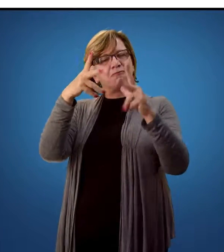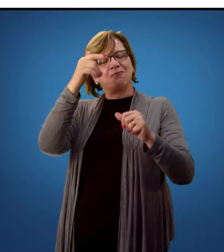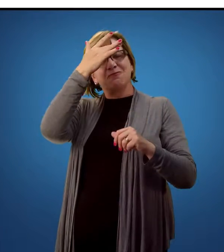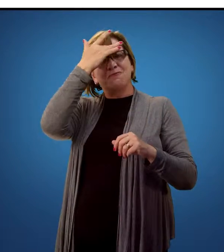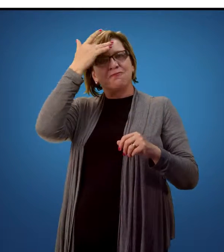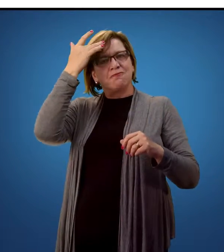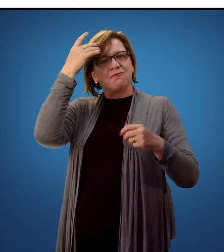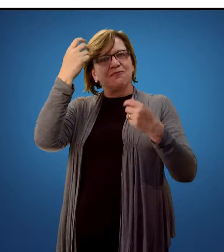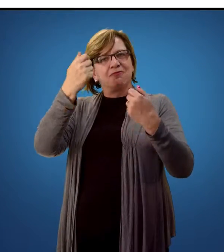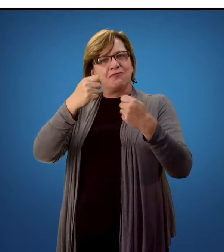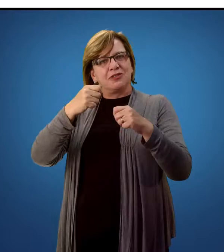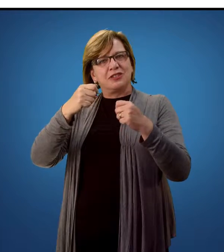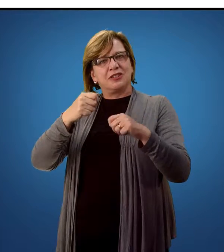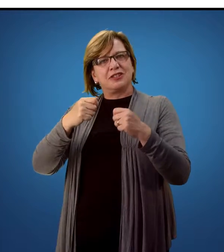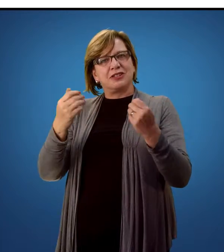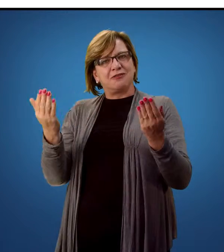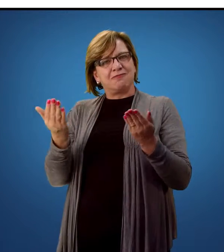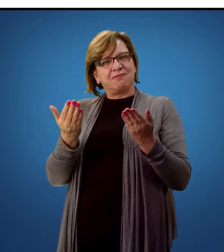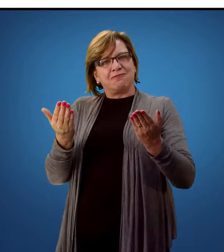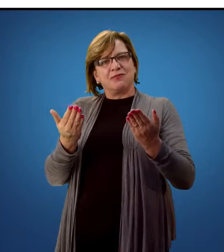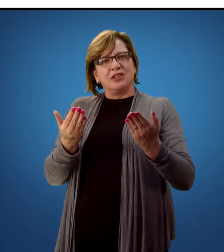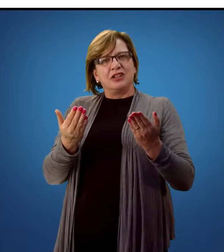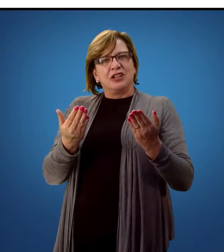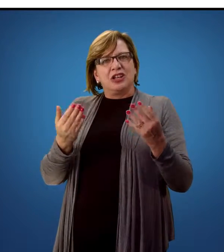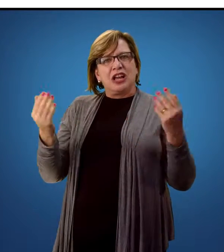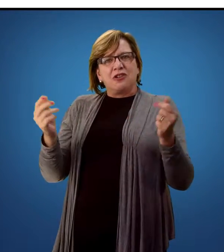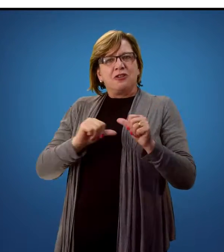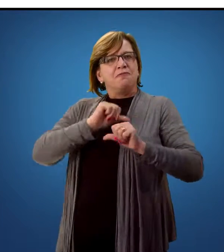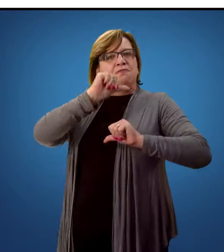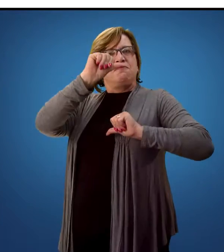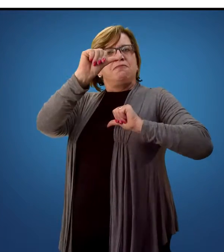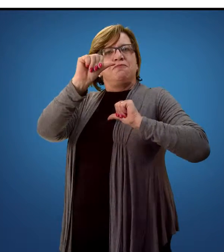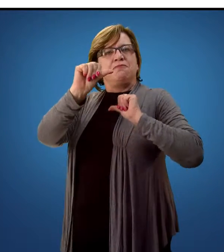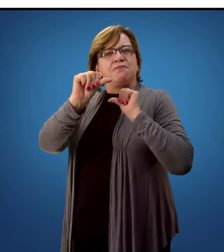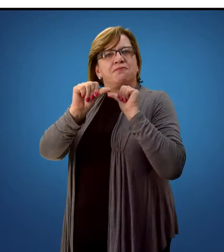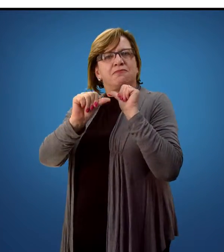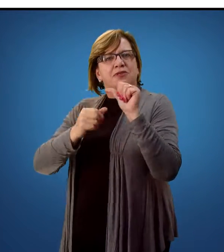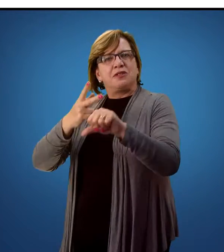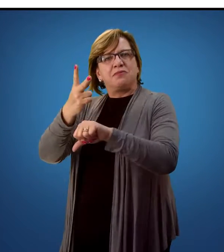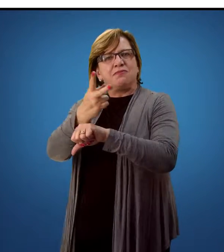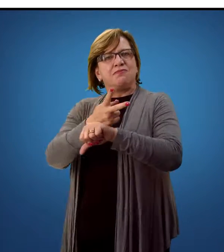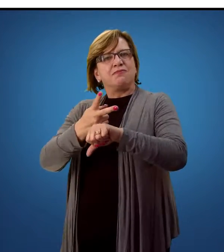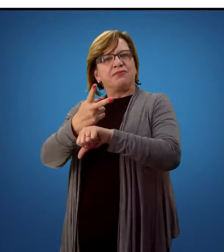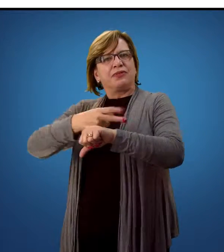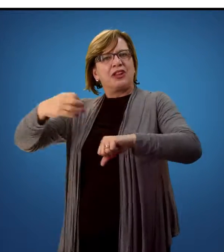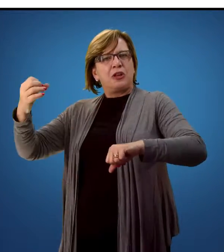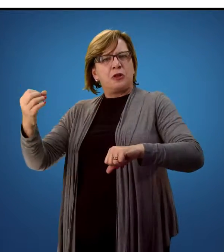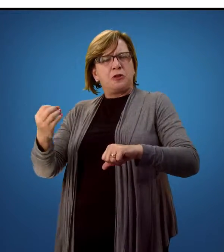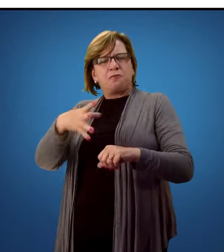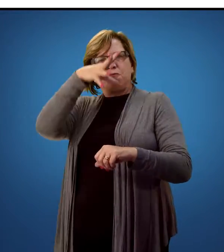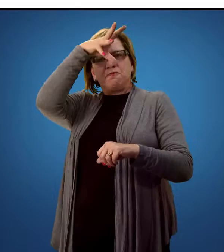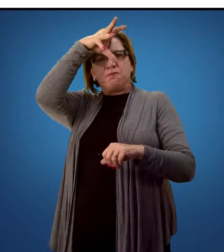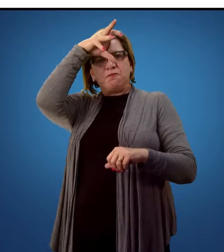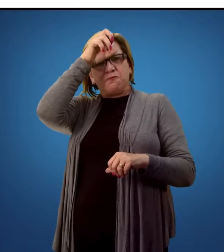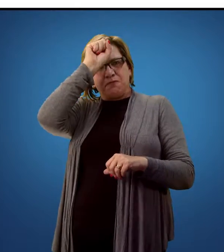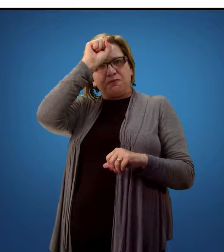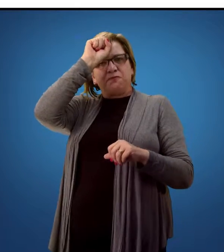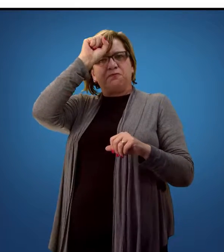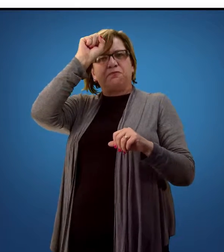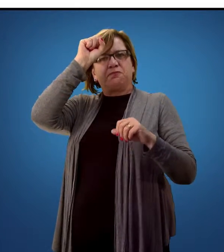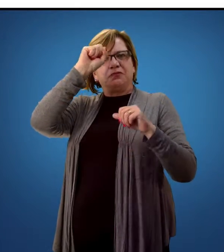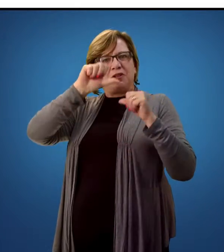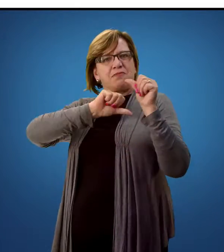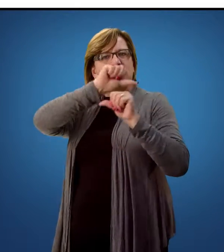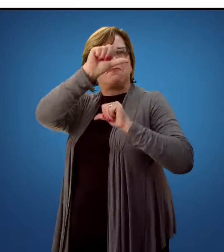no momento que nós vivemos hoje neve se reinventar de buscar novas capacidades para